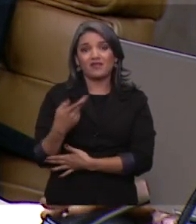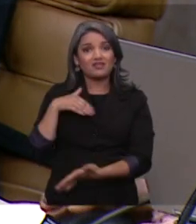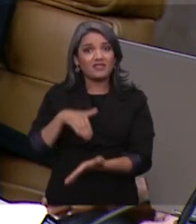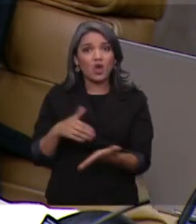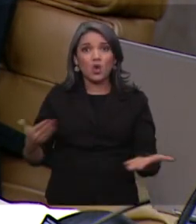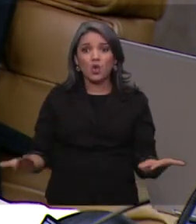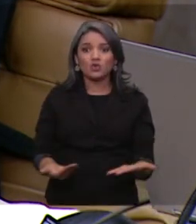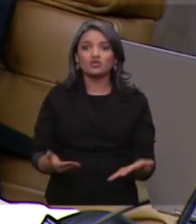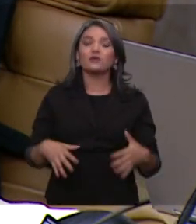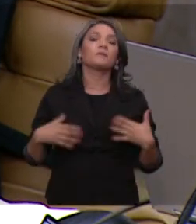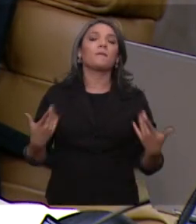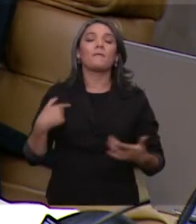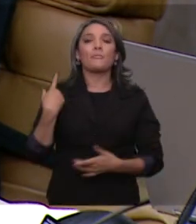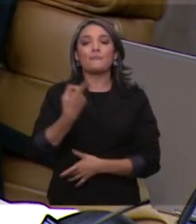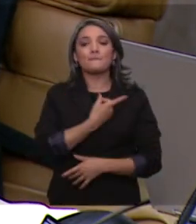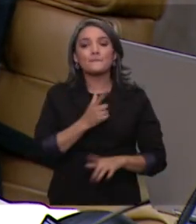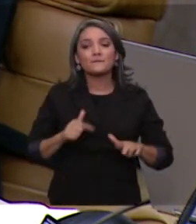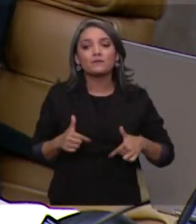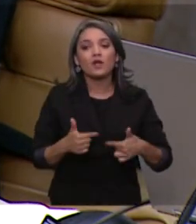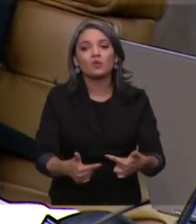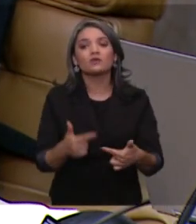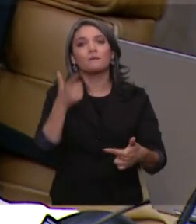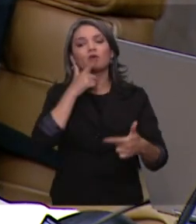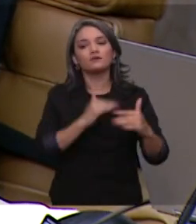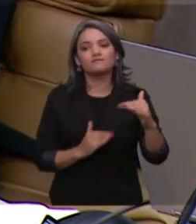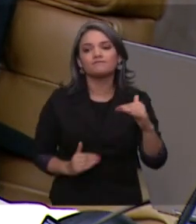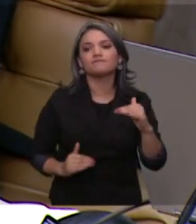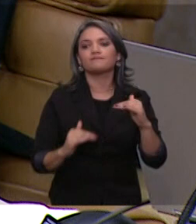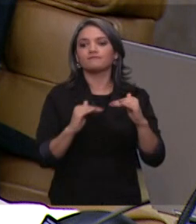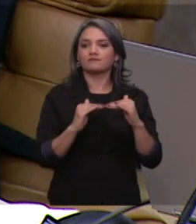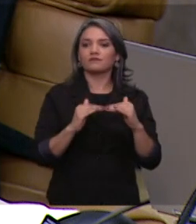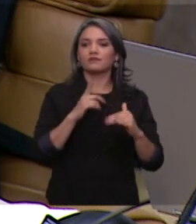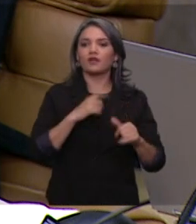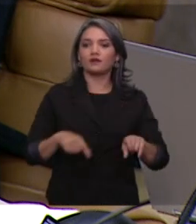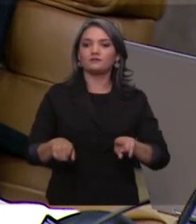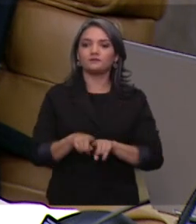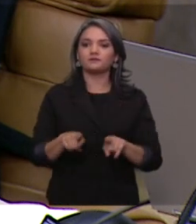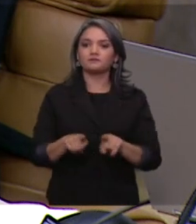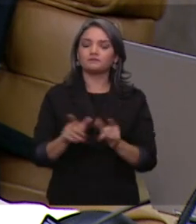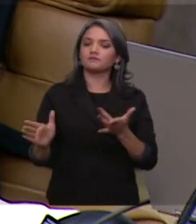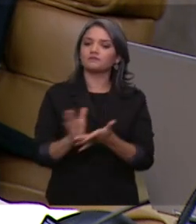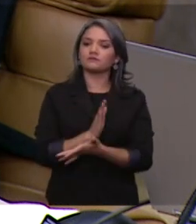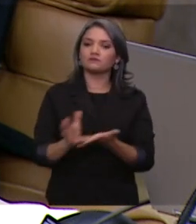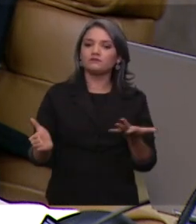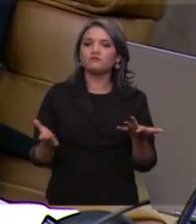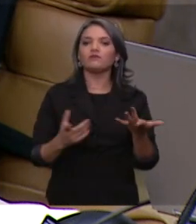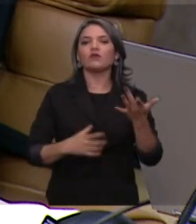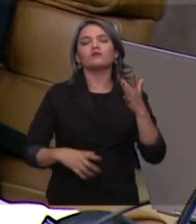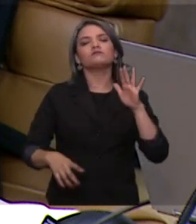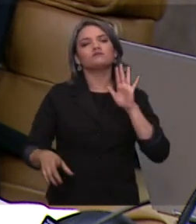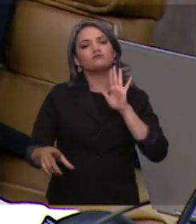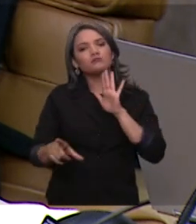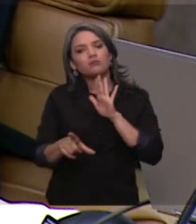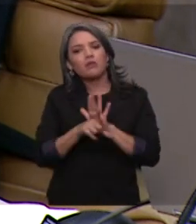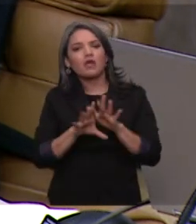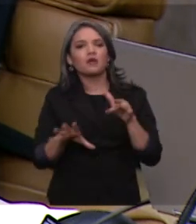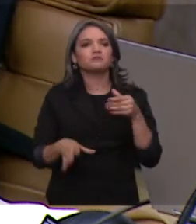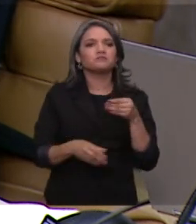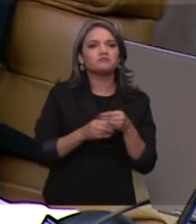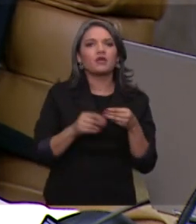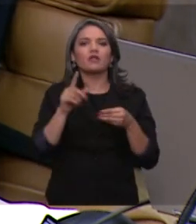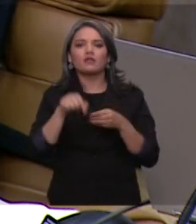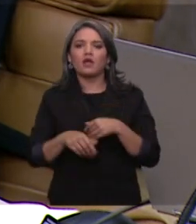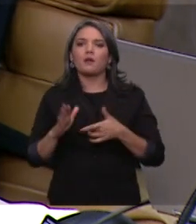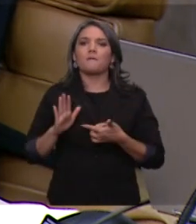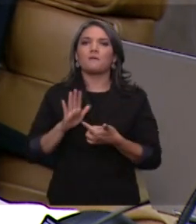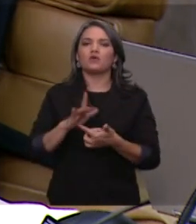pela igualdade, esta dinâmica, também tem institutos como este, claro, um tom de avanço. Muito, muito,